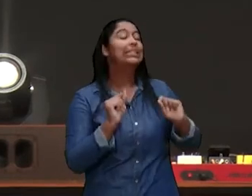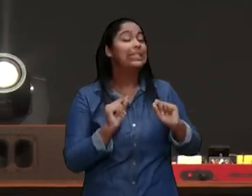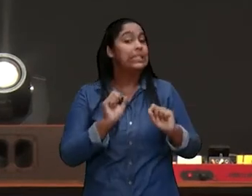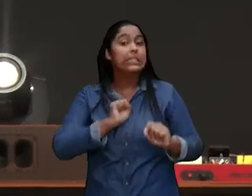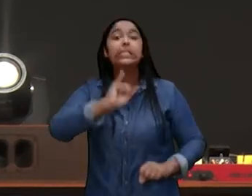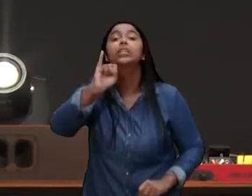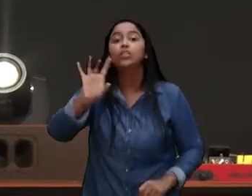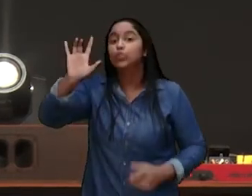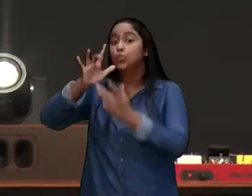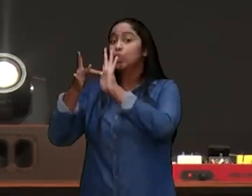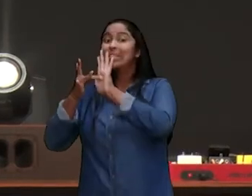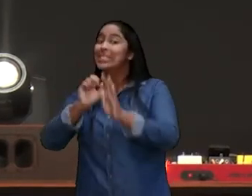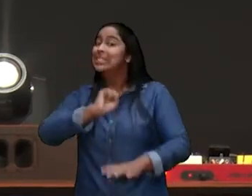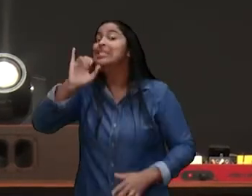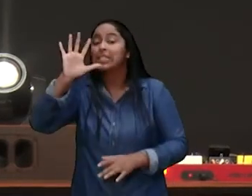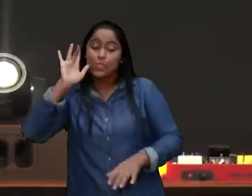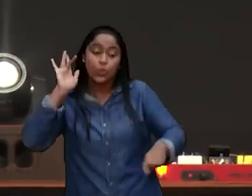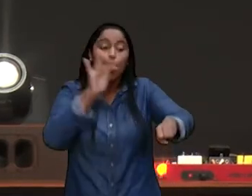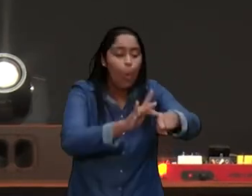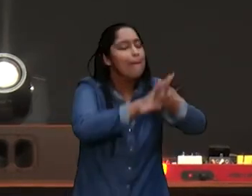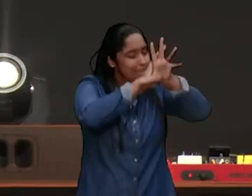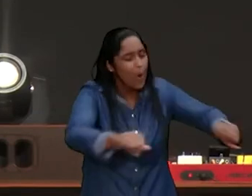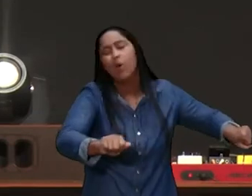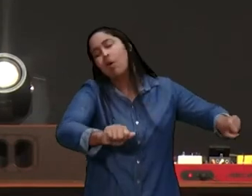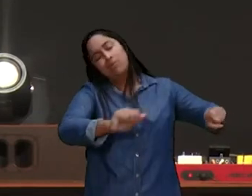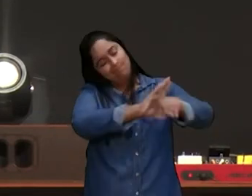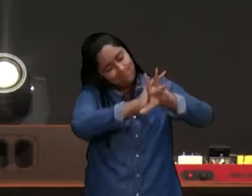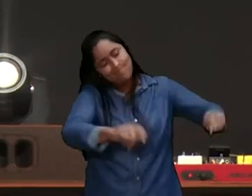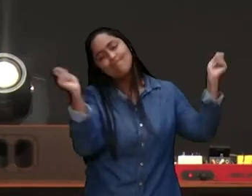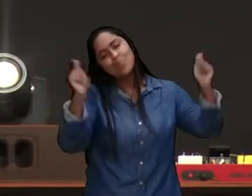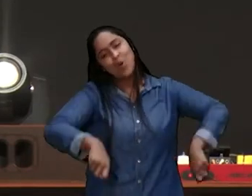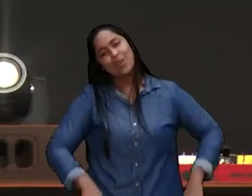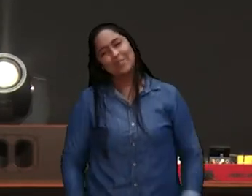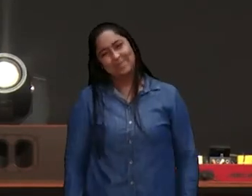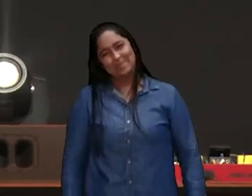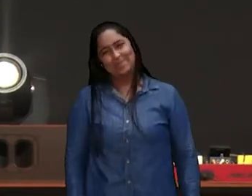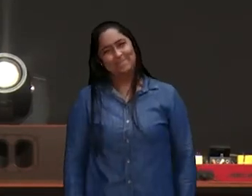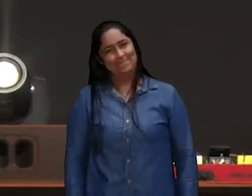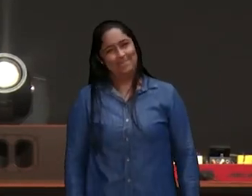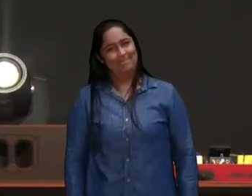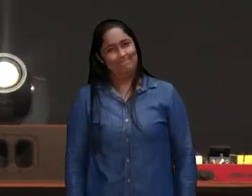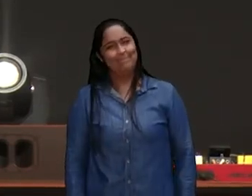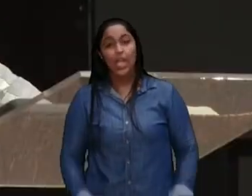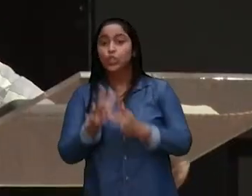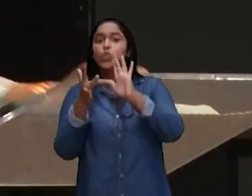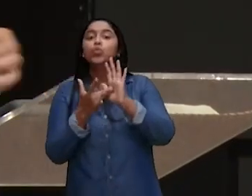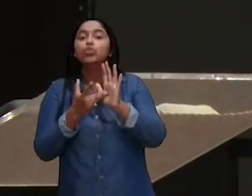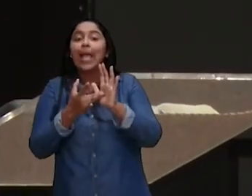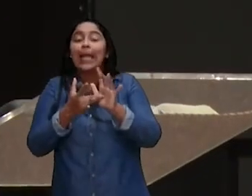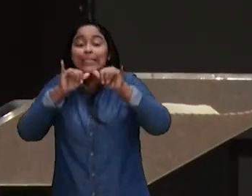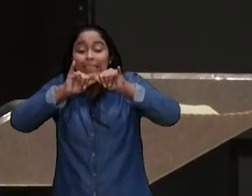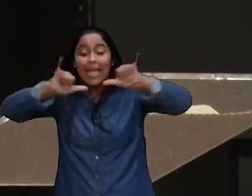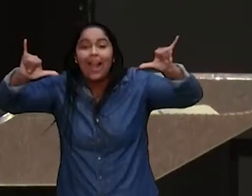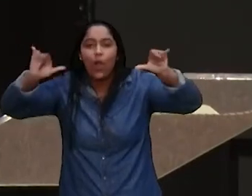endireitado e diz Versículo 12 mulher estás livre da tua enfermidade a